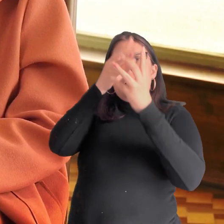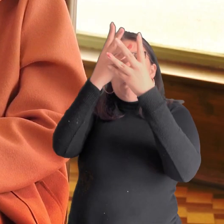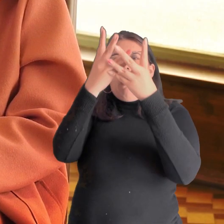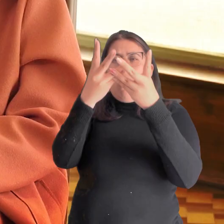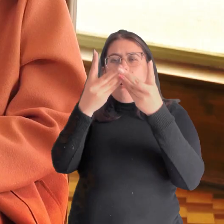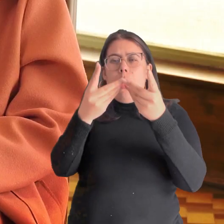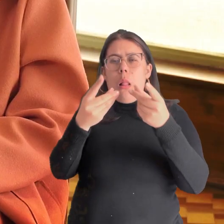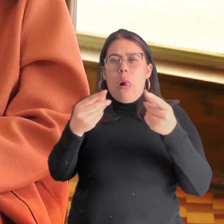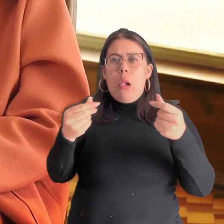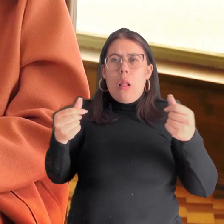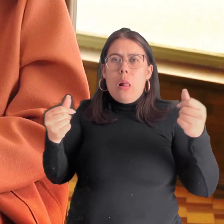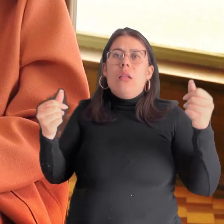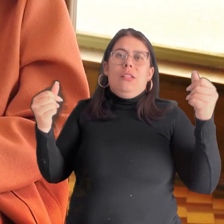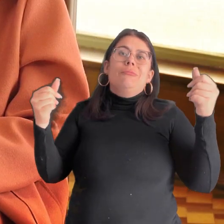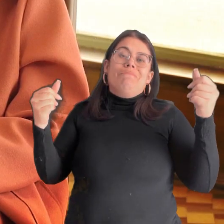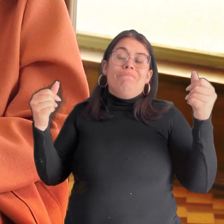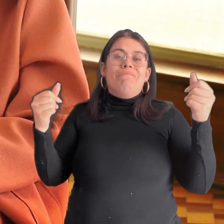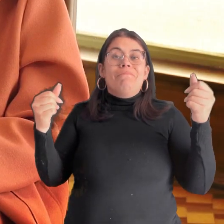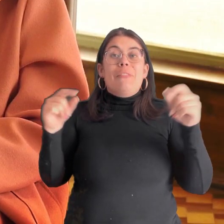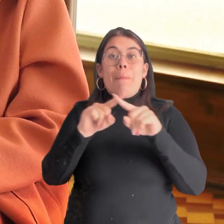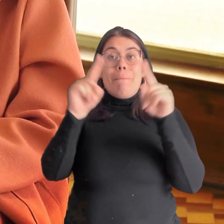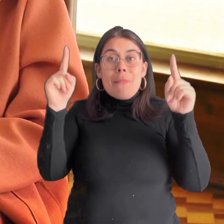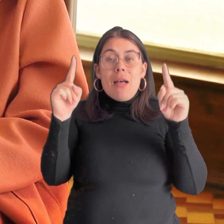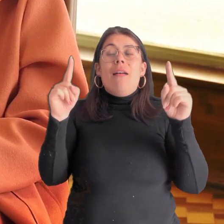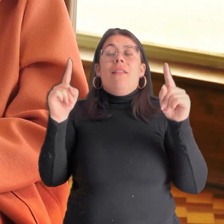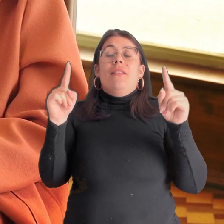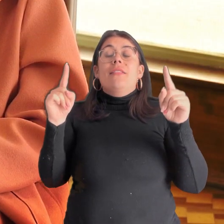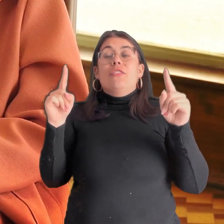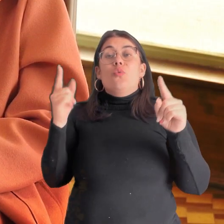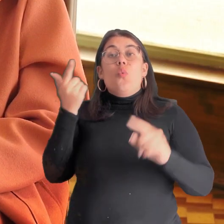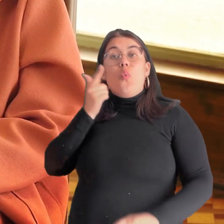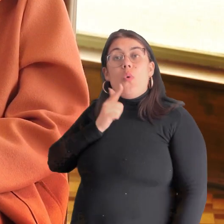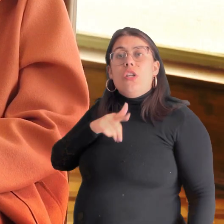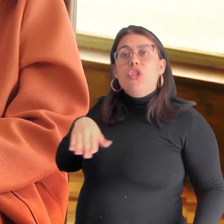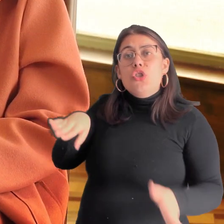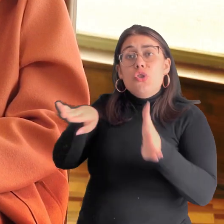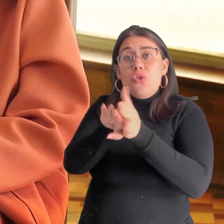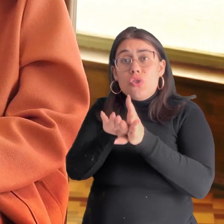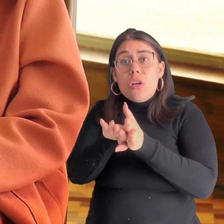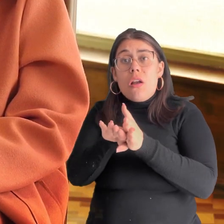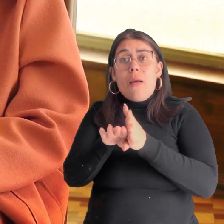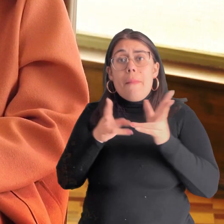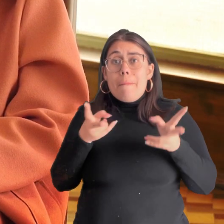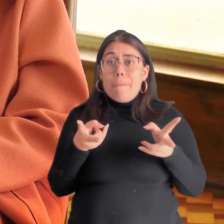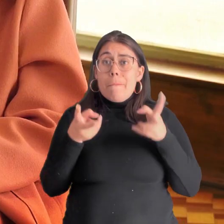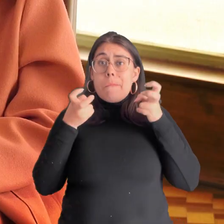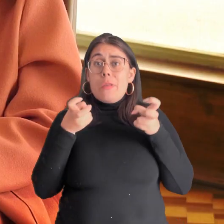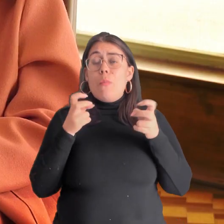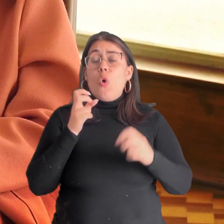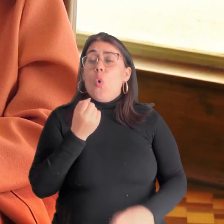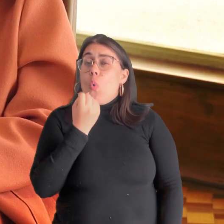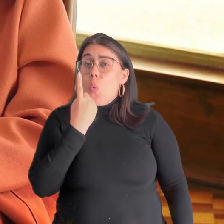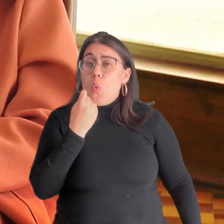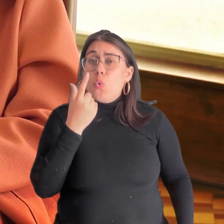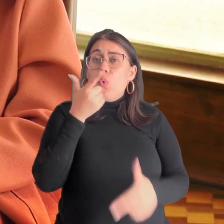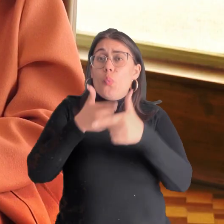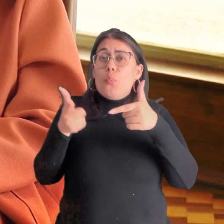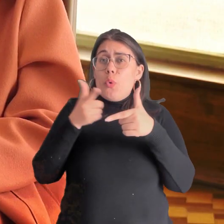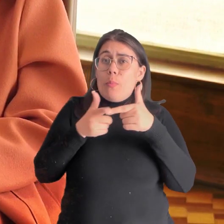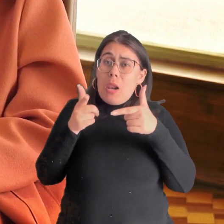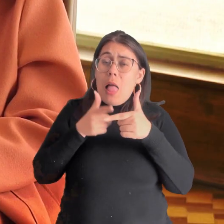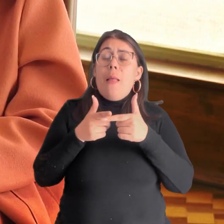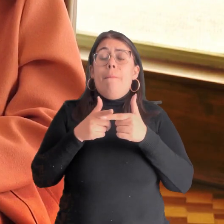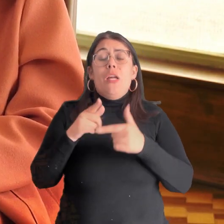vidro. Quando chegamos, a única patologia que era visível resultado